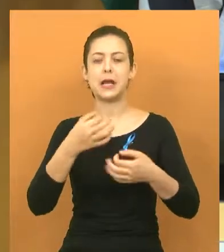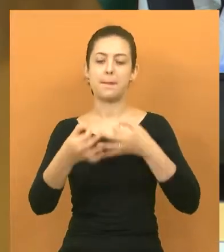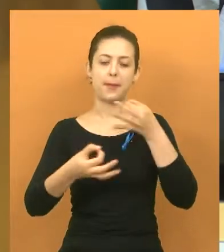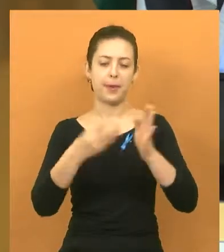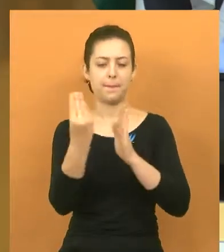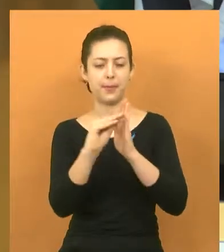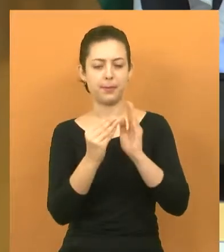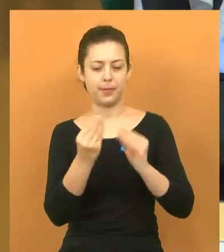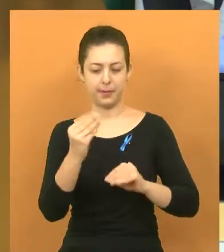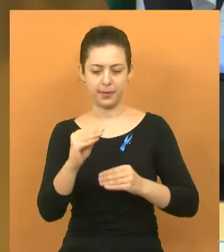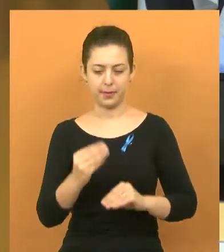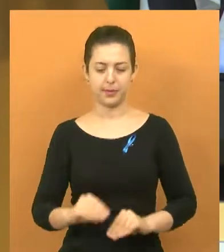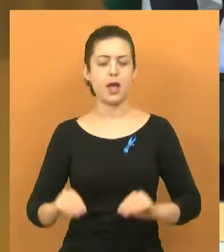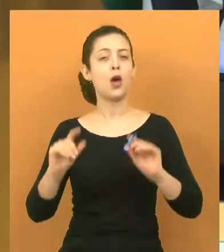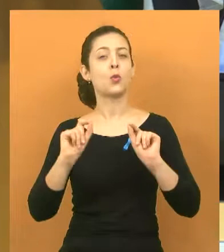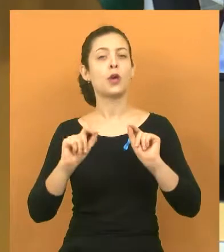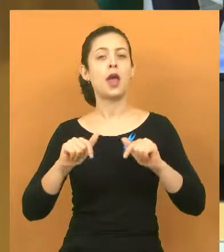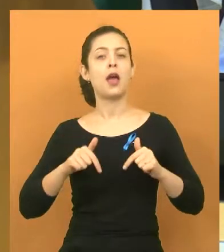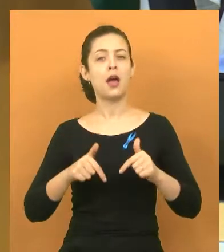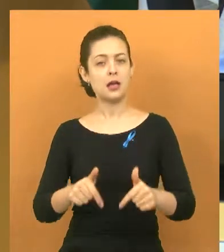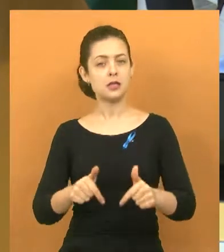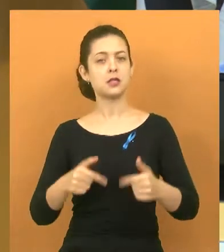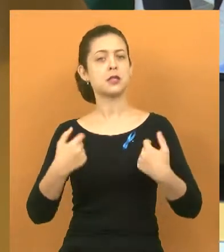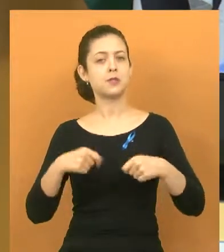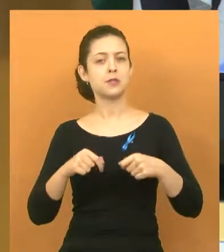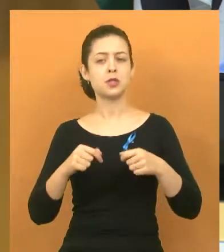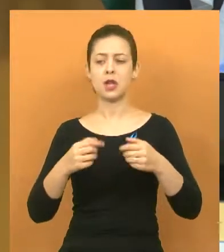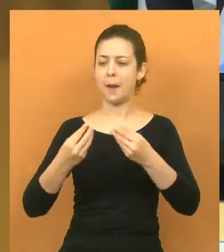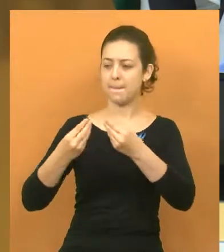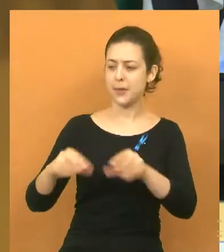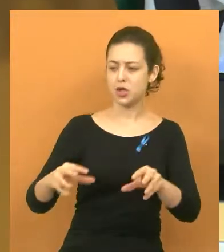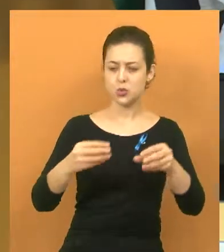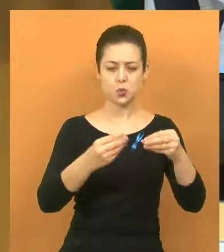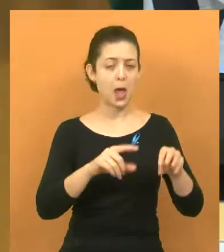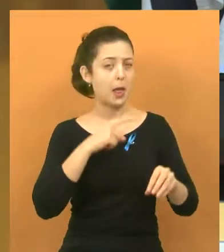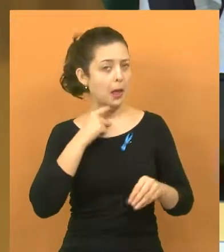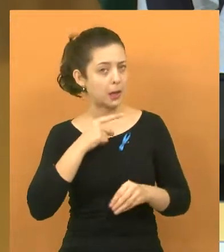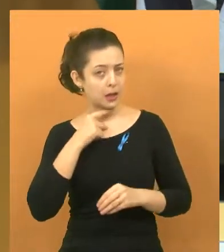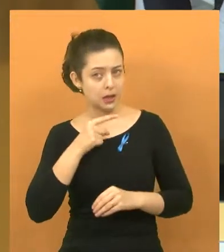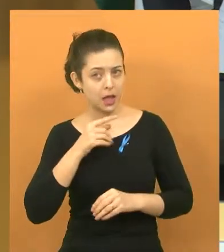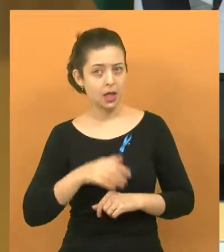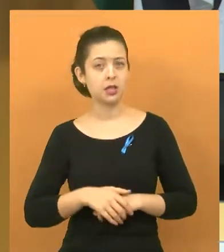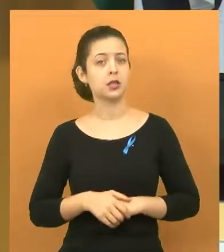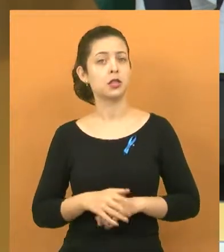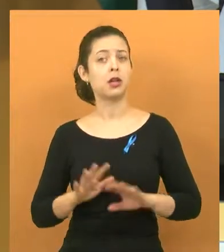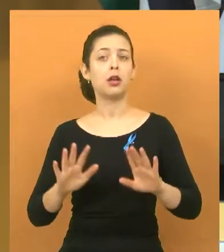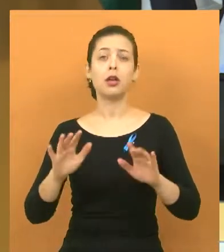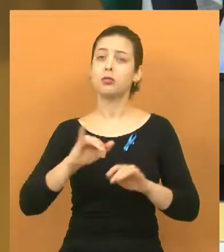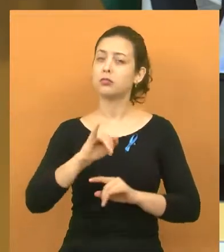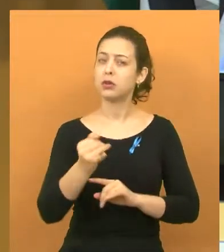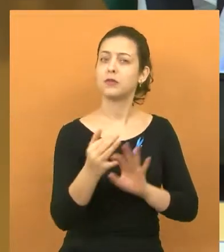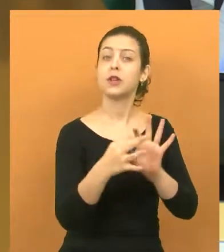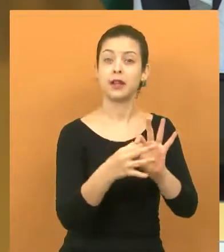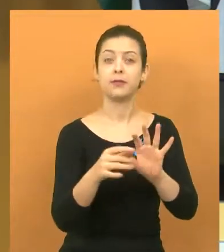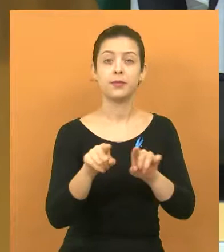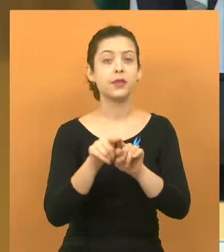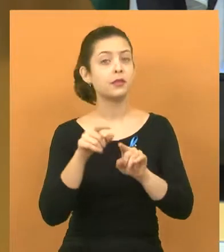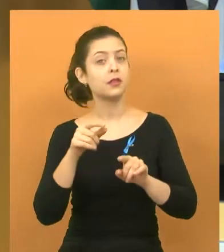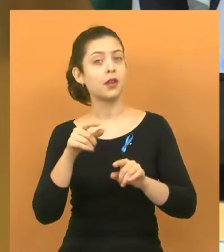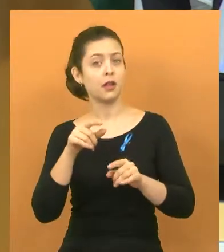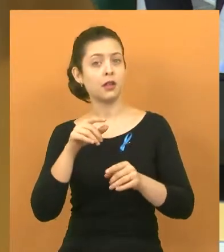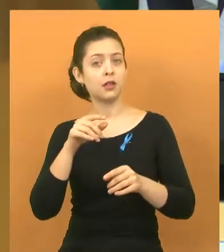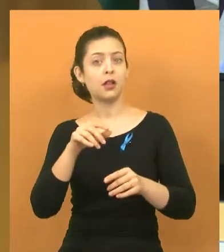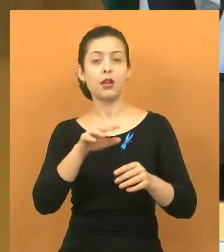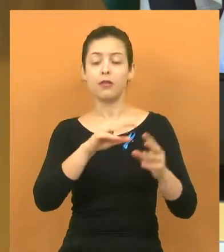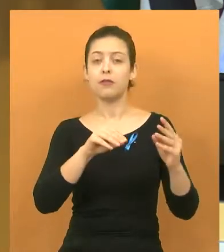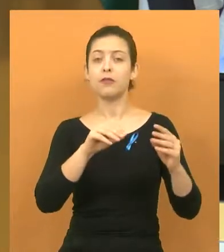porque é um conjunto de ações que eu acho que não vai prejudicar ninguém. Inclusive, Fernando, o que você fala é